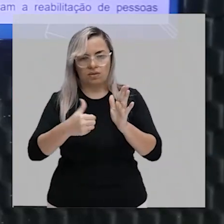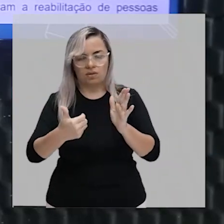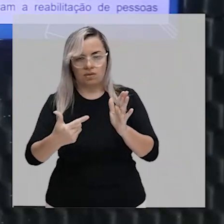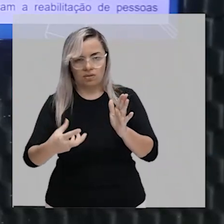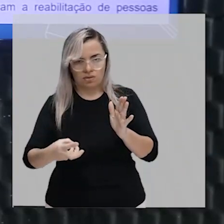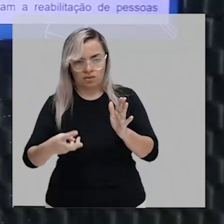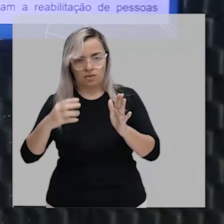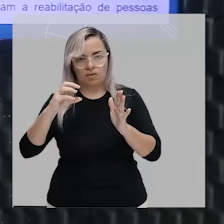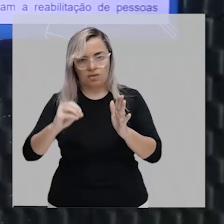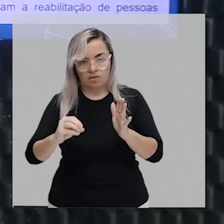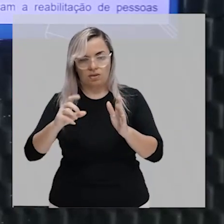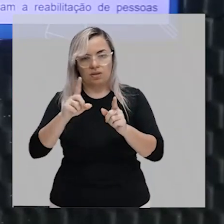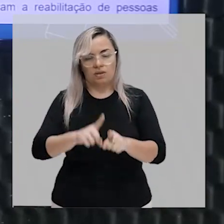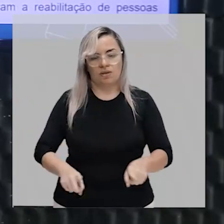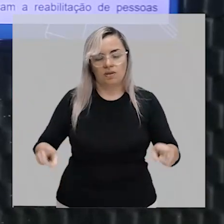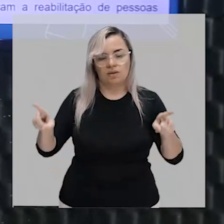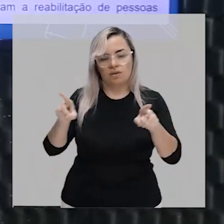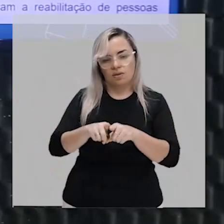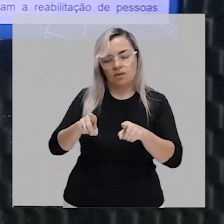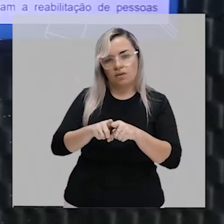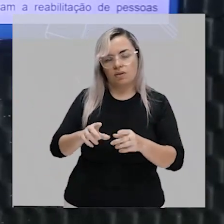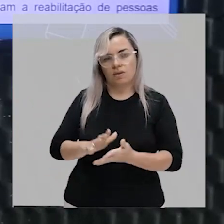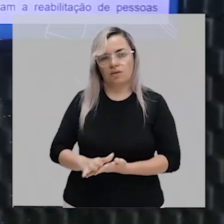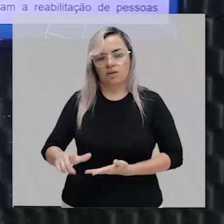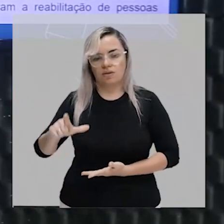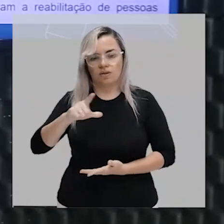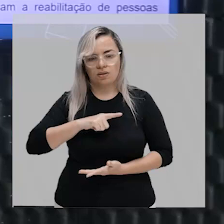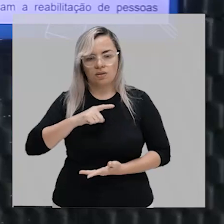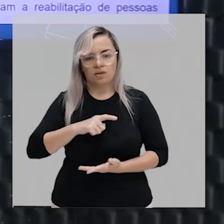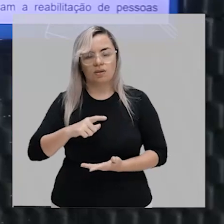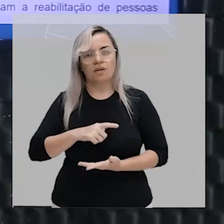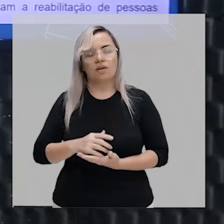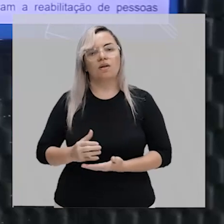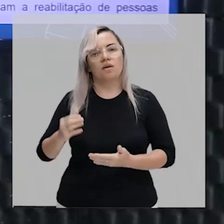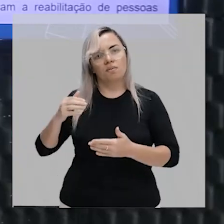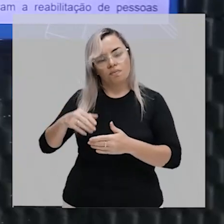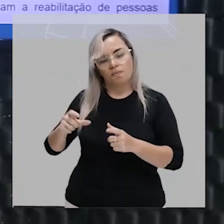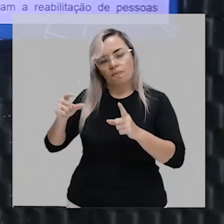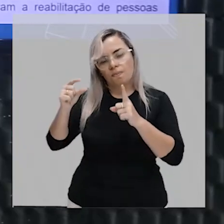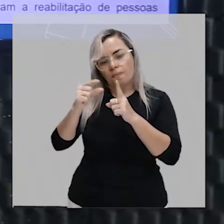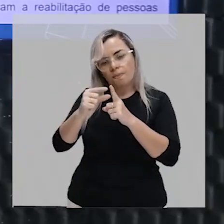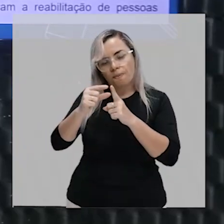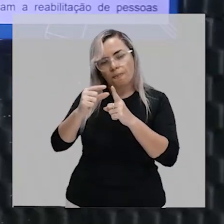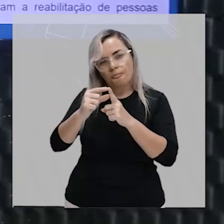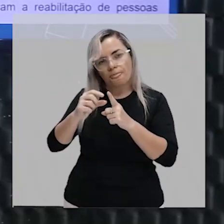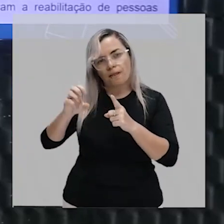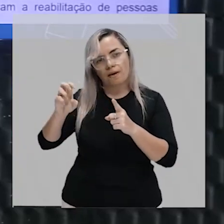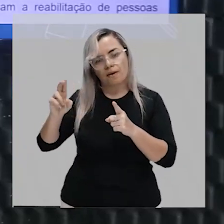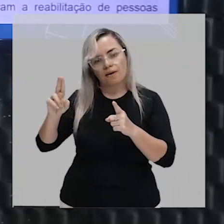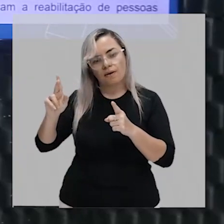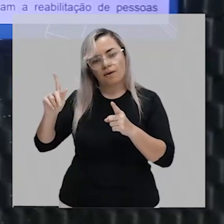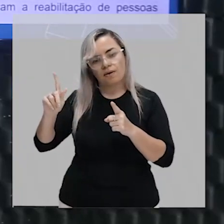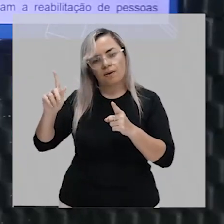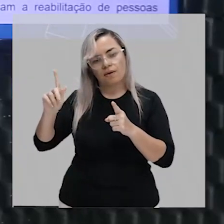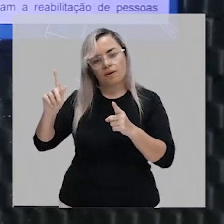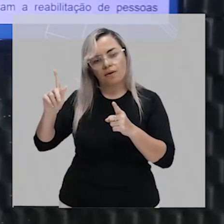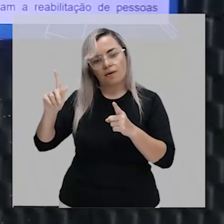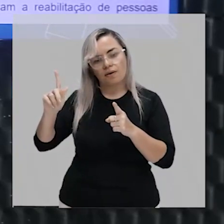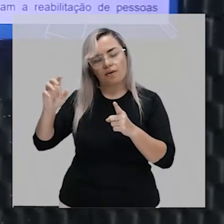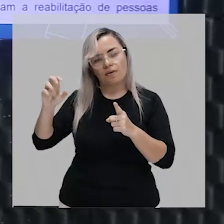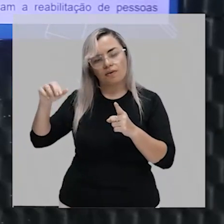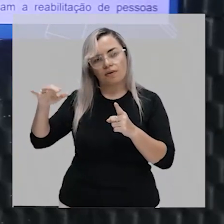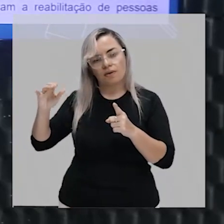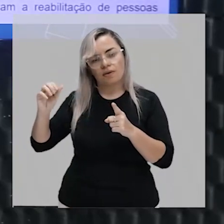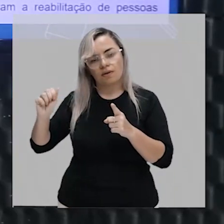nós teremos também a presença da eugenia. A eugenia, ela foi